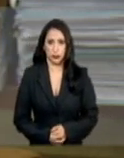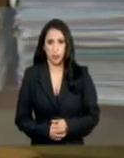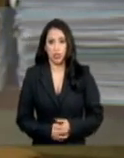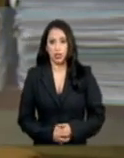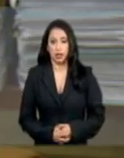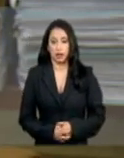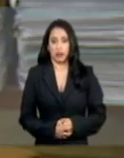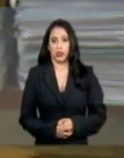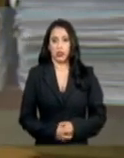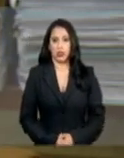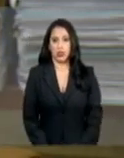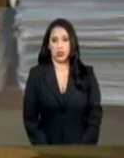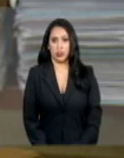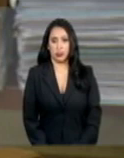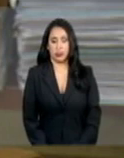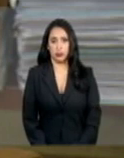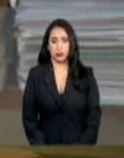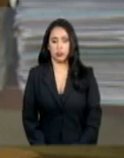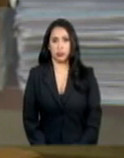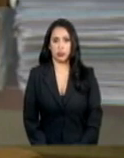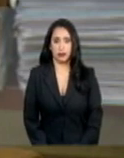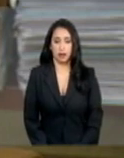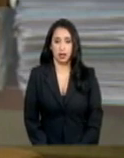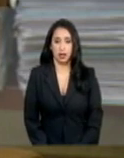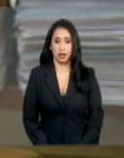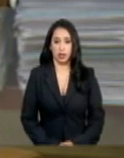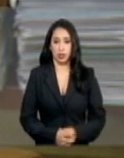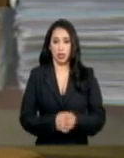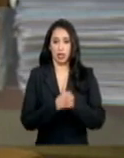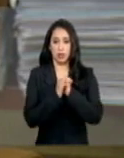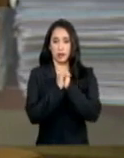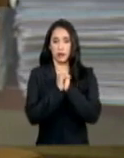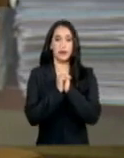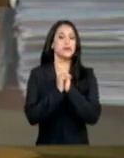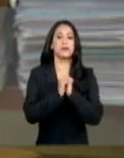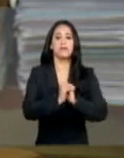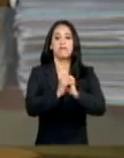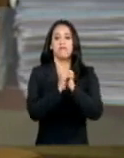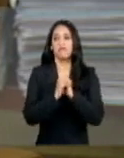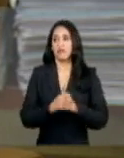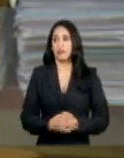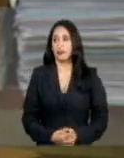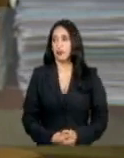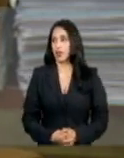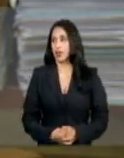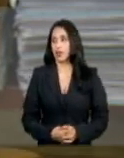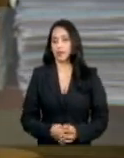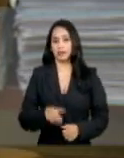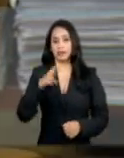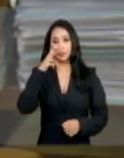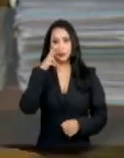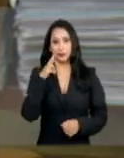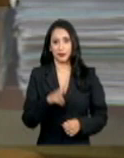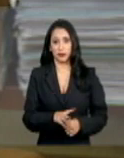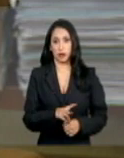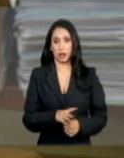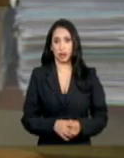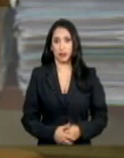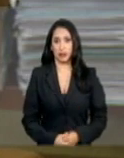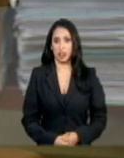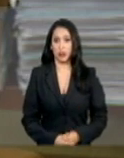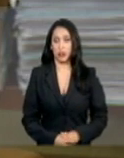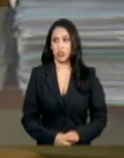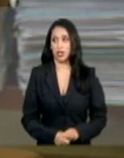é regulatória e repressiva desse órgão de inteligência descritos no artigo 14 da lei